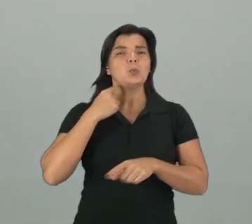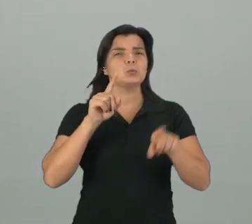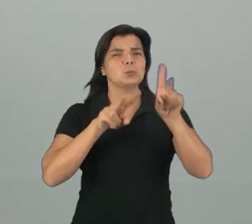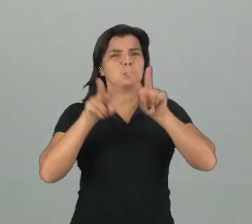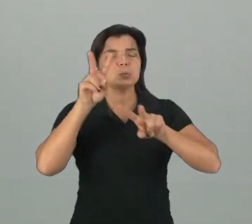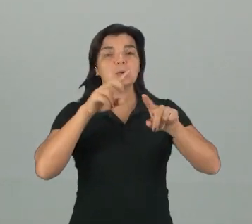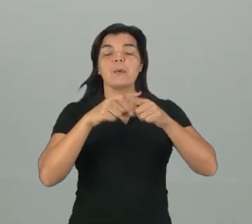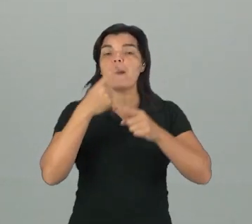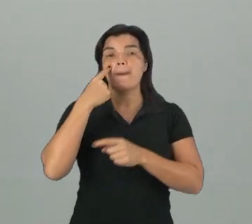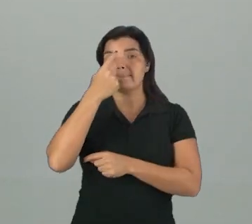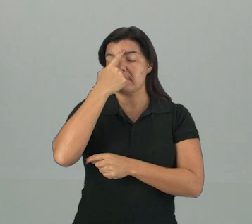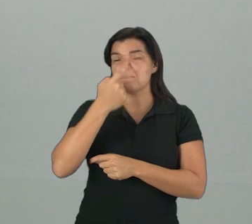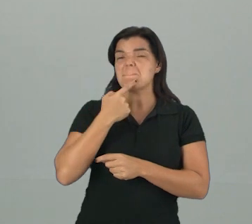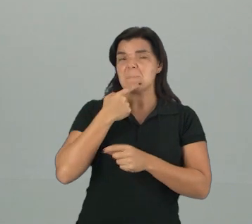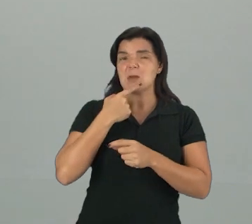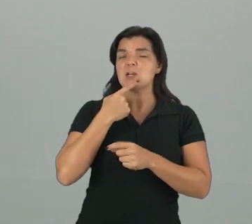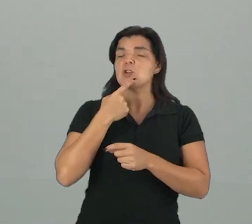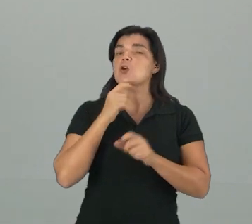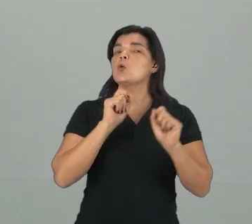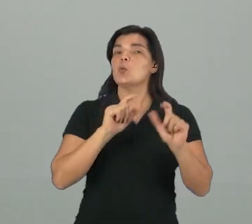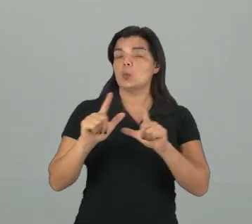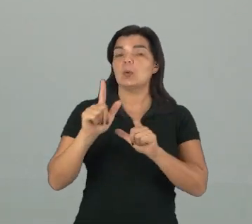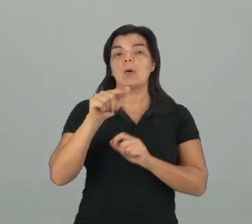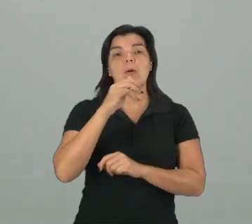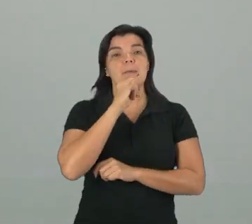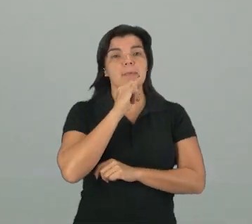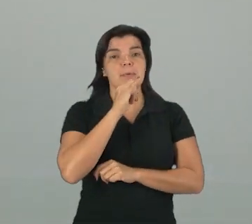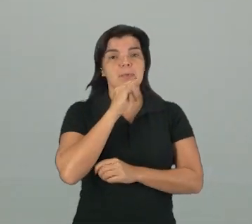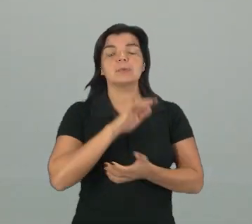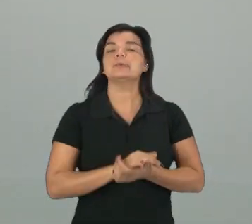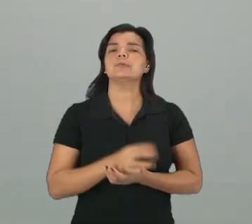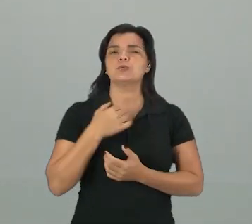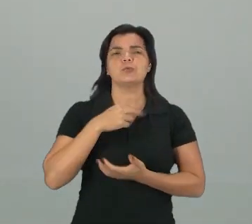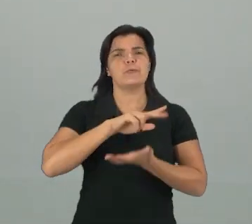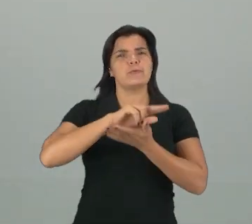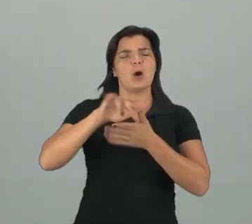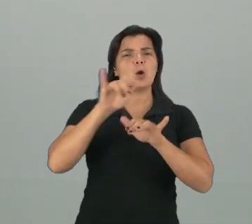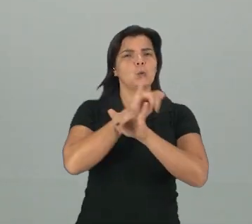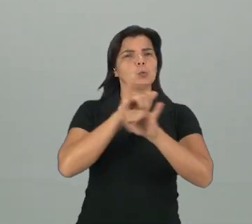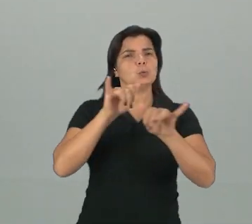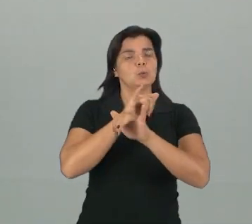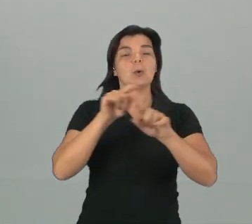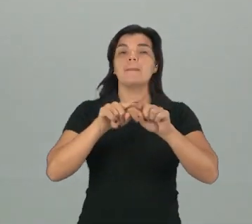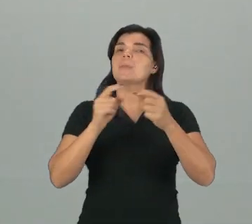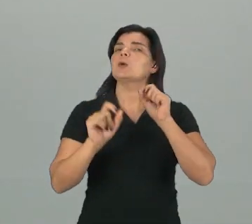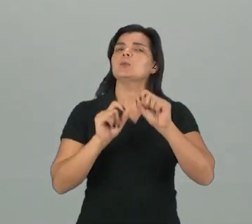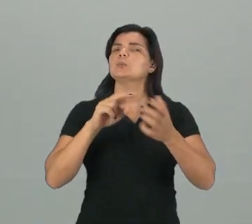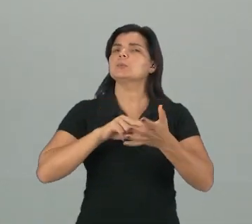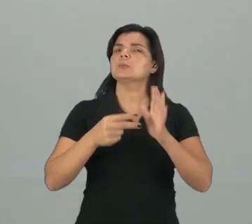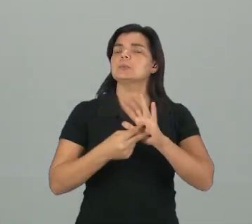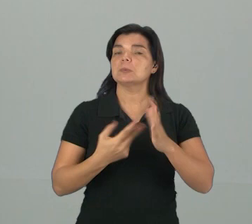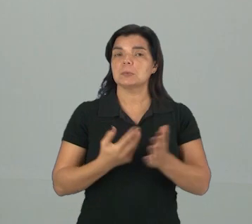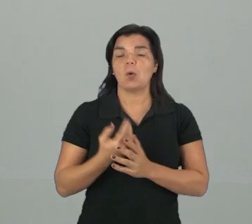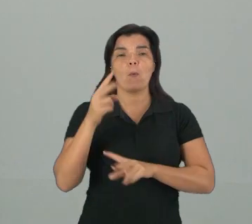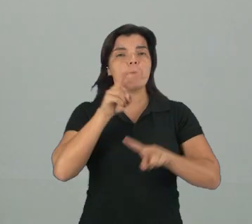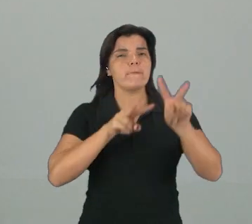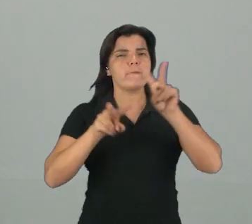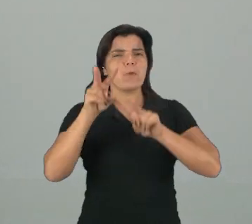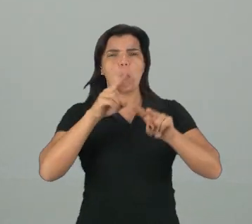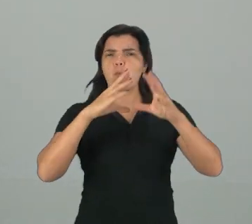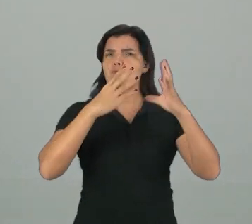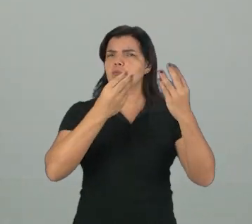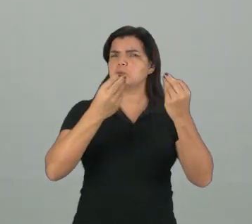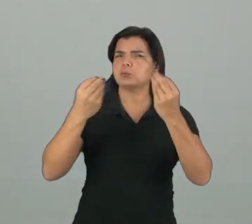que vocês acabaram de ver aí na telinha era um exemplo de poluição visual. Mas o que quer dizer poluição